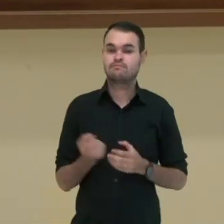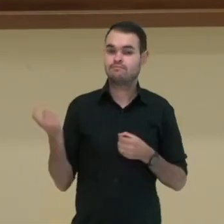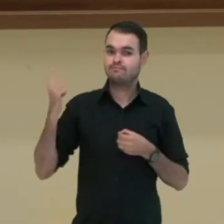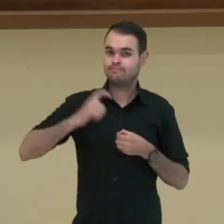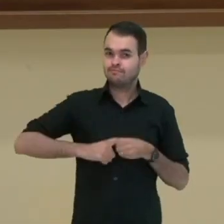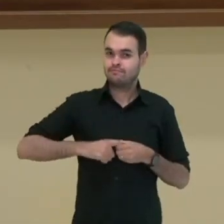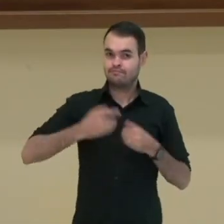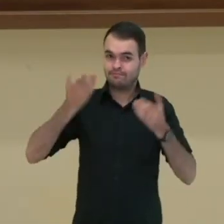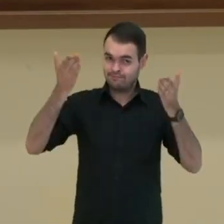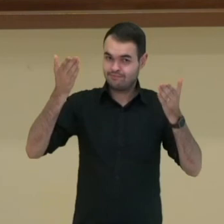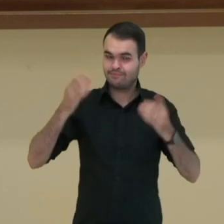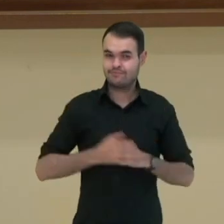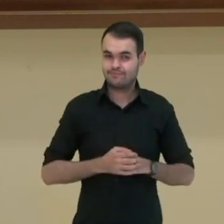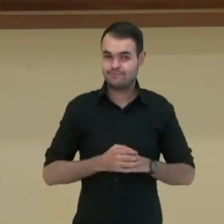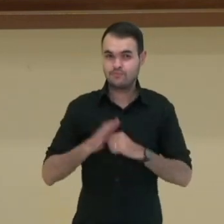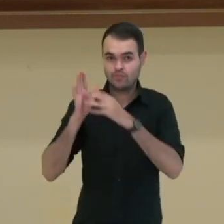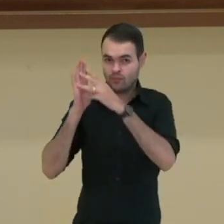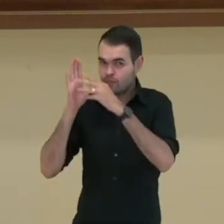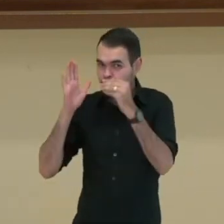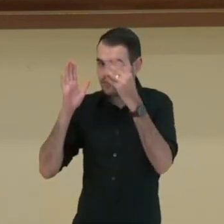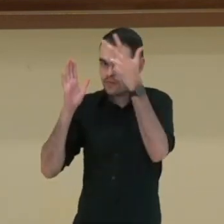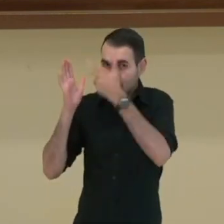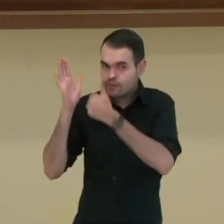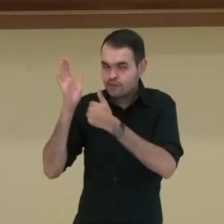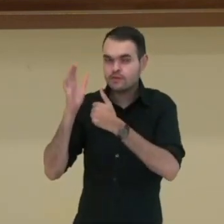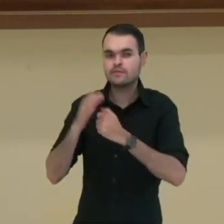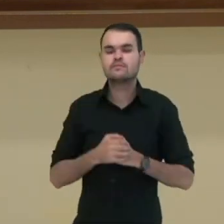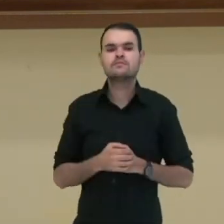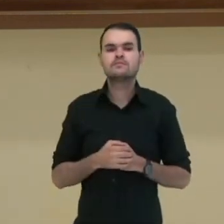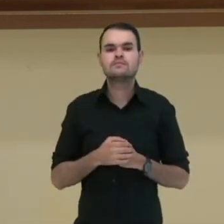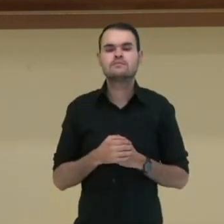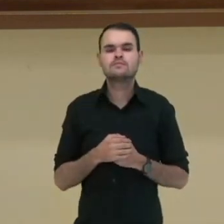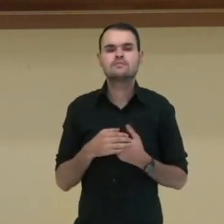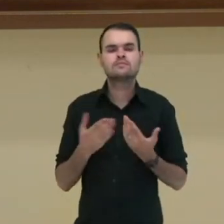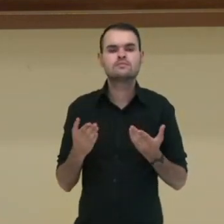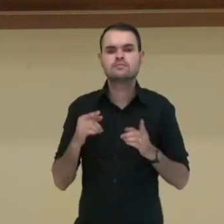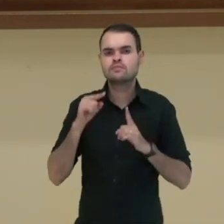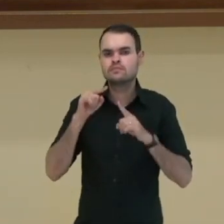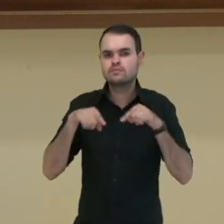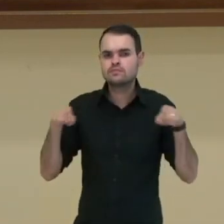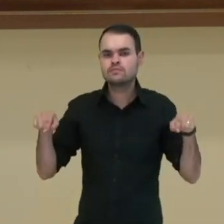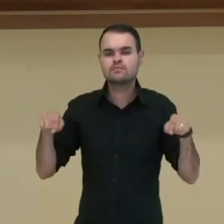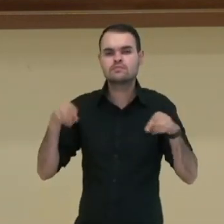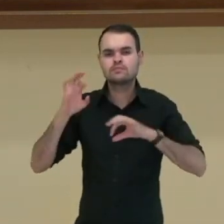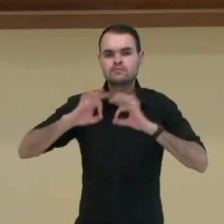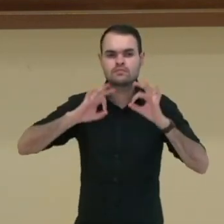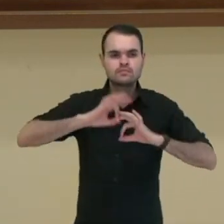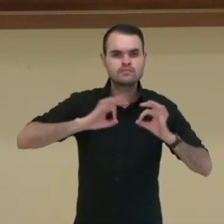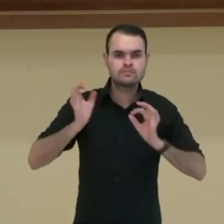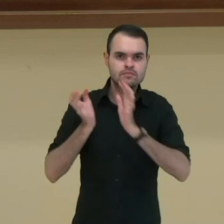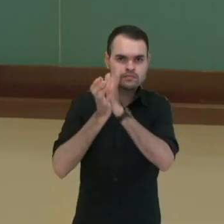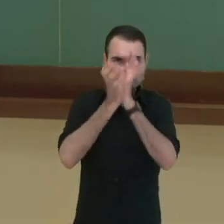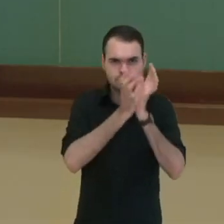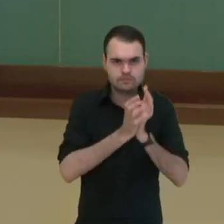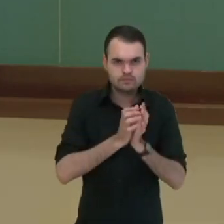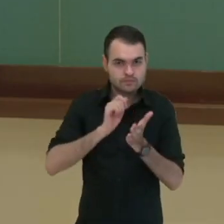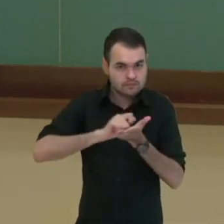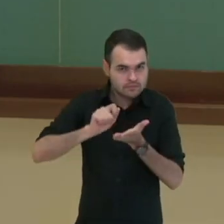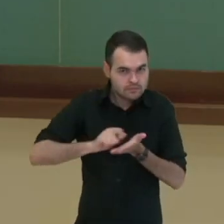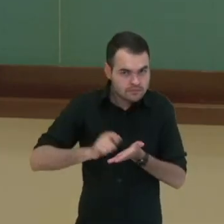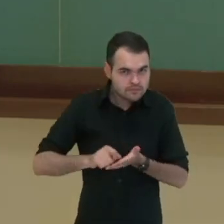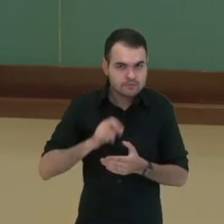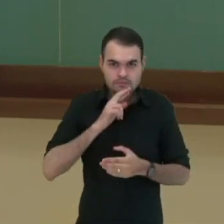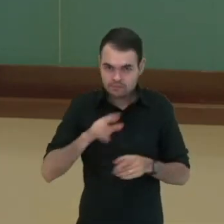Voltei, e aí? Copiou? Bonitinho? Quais são os níveis de organização dos seres vivos? Anotado?